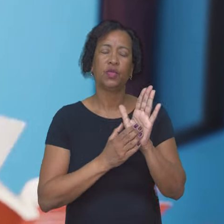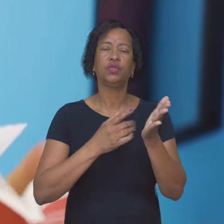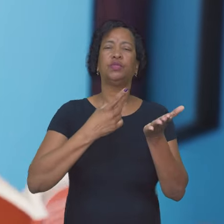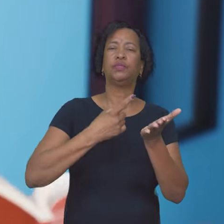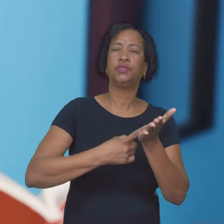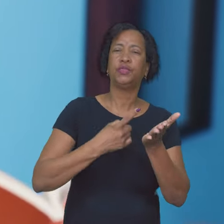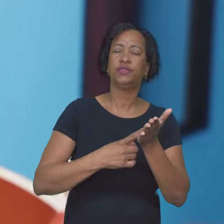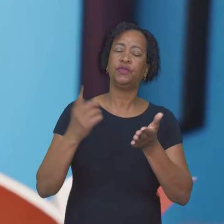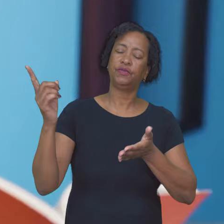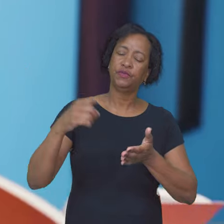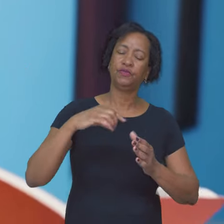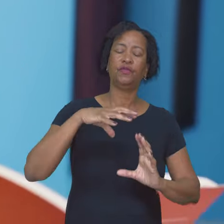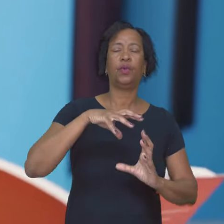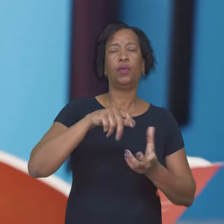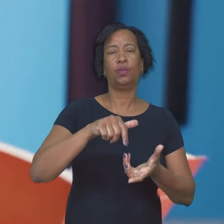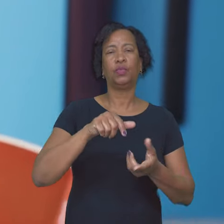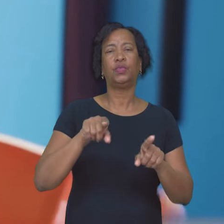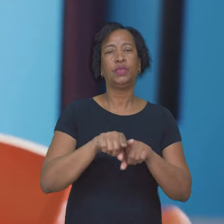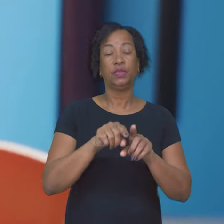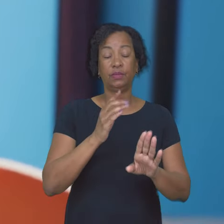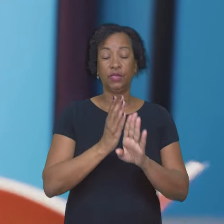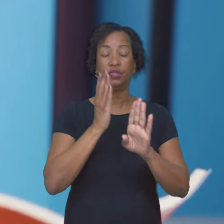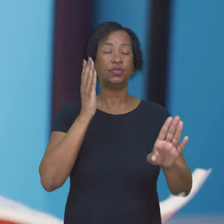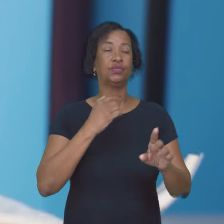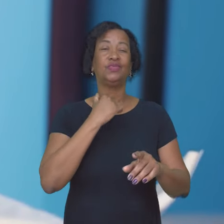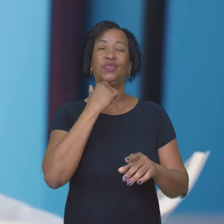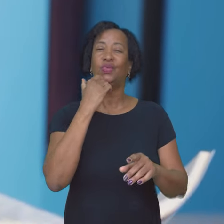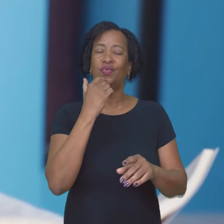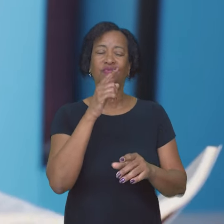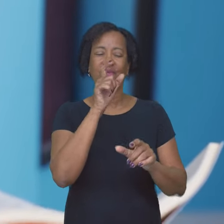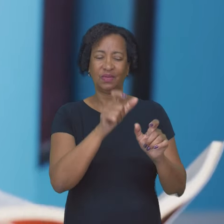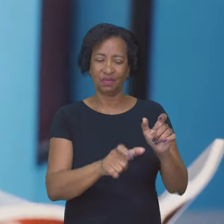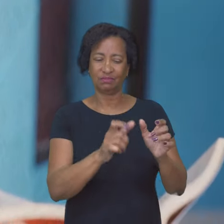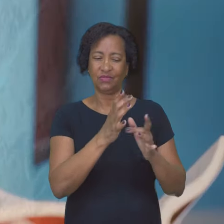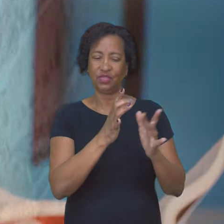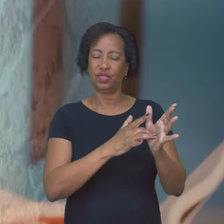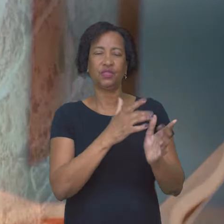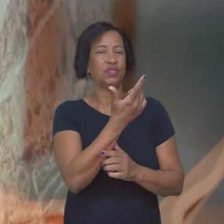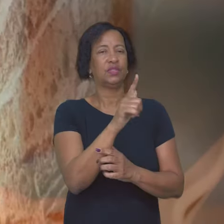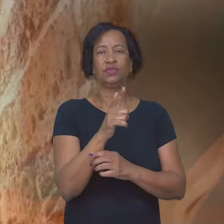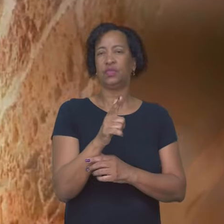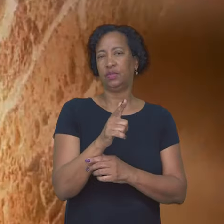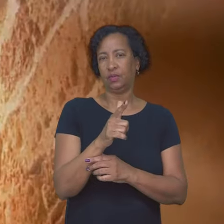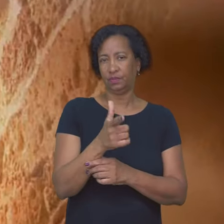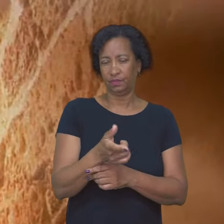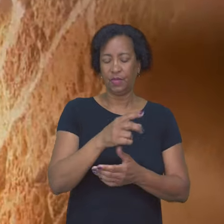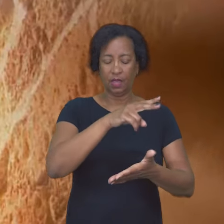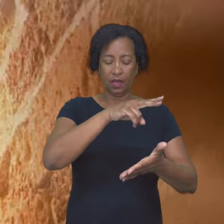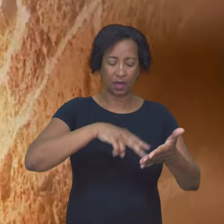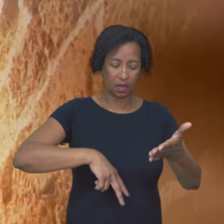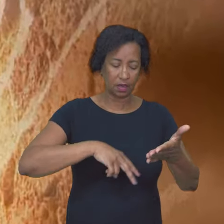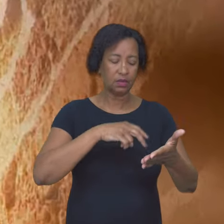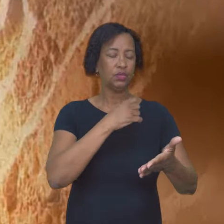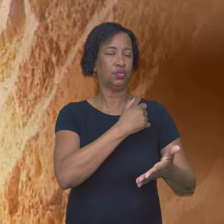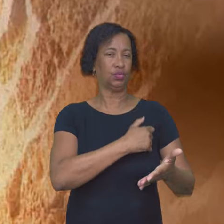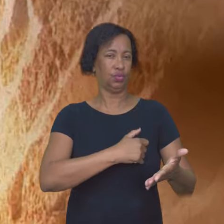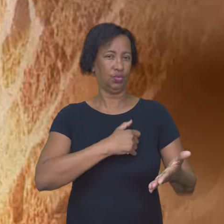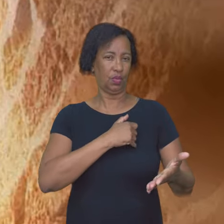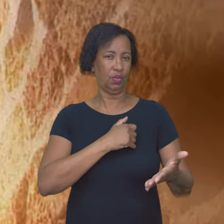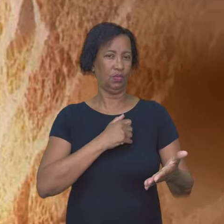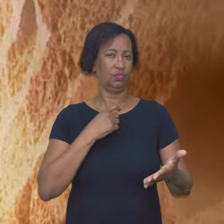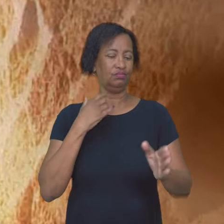missão descob também que ele não tinha nenhuma dúvida a respeito de qual seria ela por exemplo lendo o evangelho de João